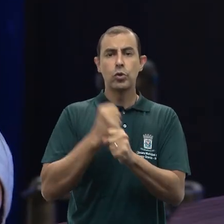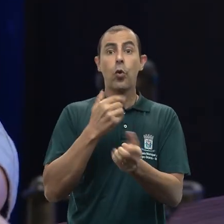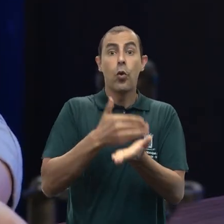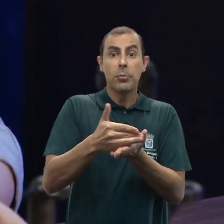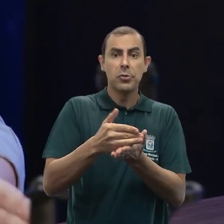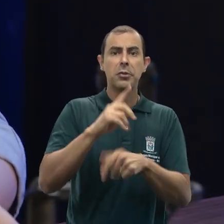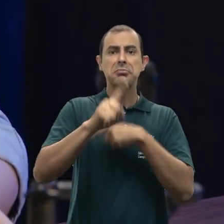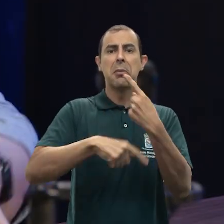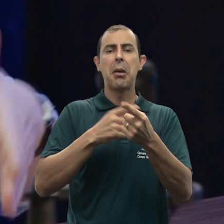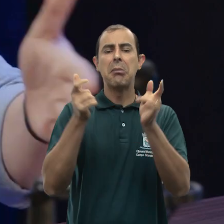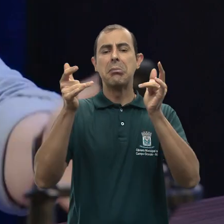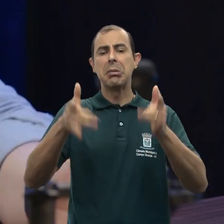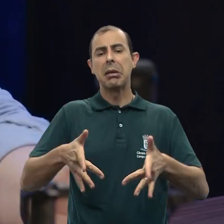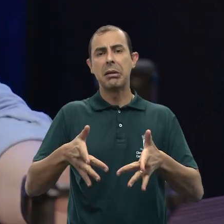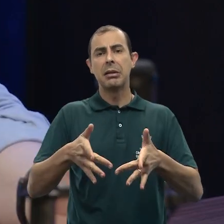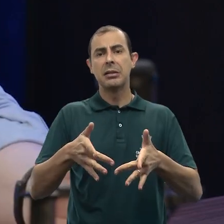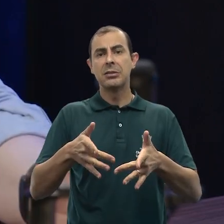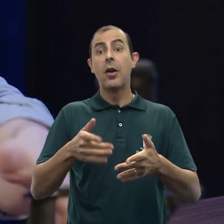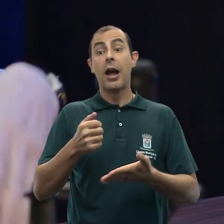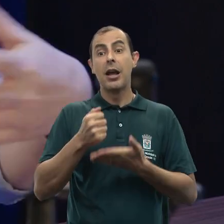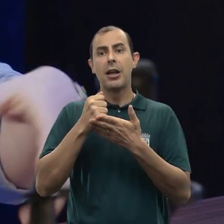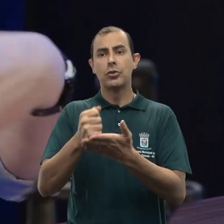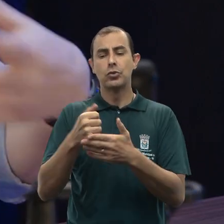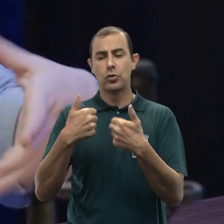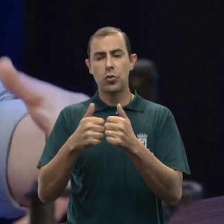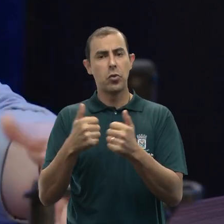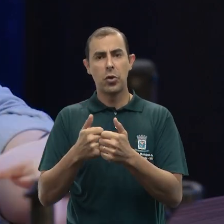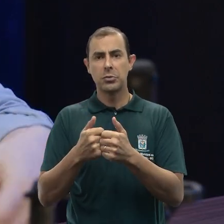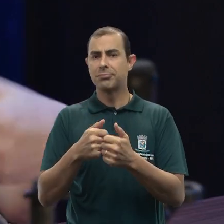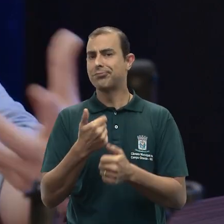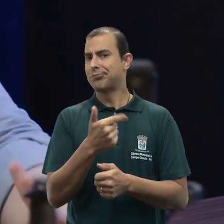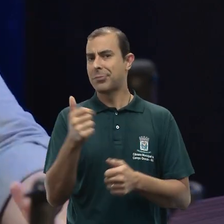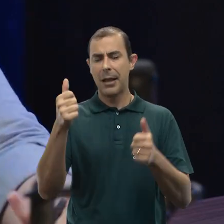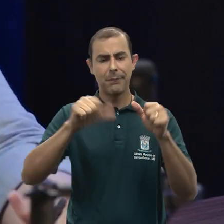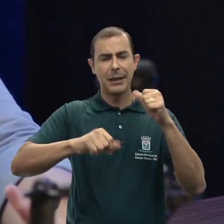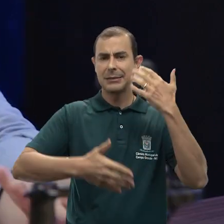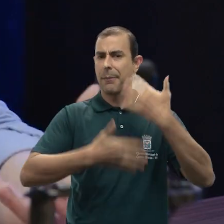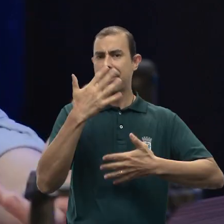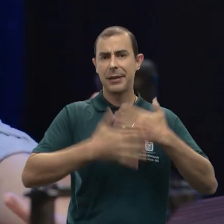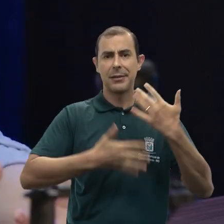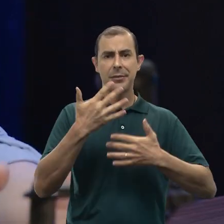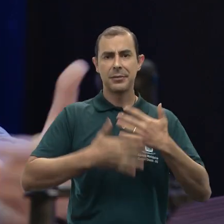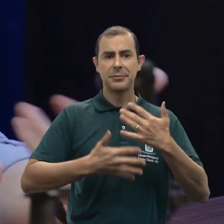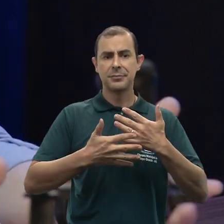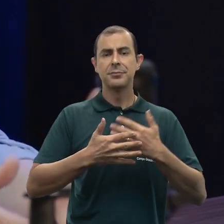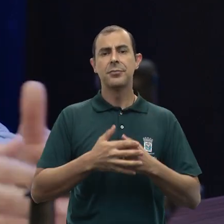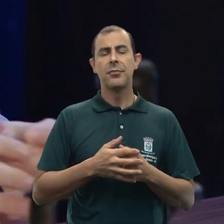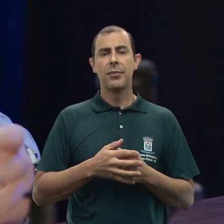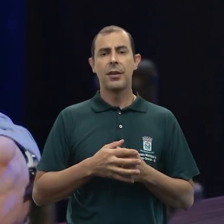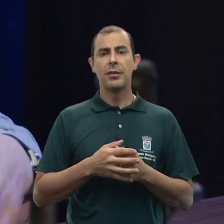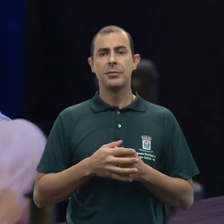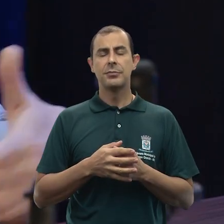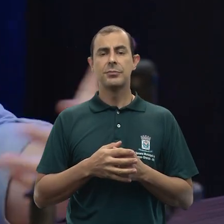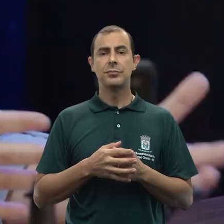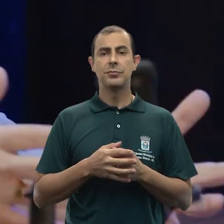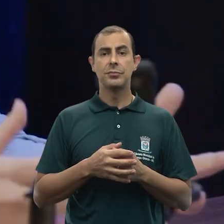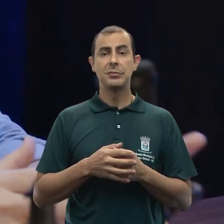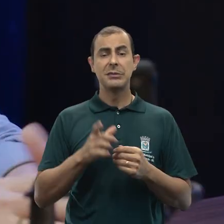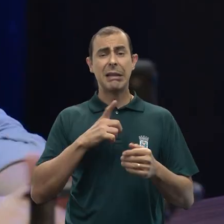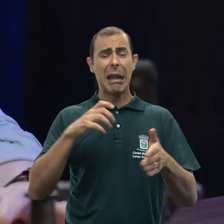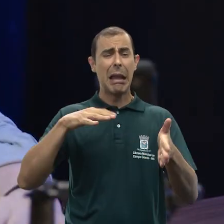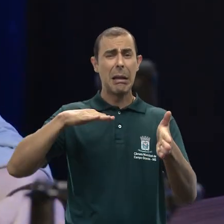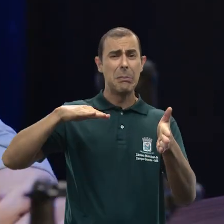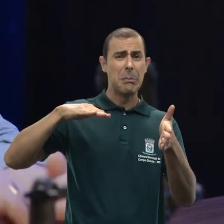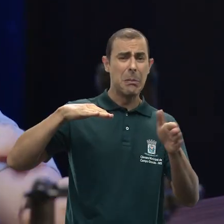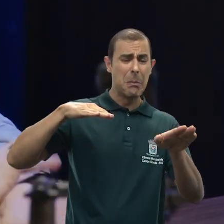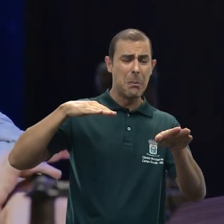não terminaram, ao invés de ajudar o transporte e a mobilidade da cidade, tem atrapalhado, inclusive muitos